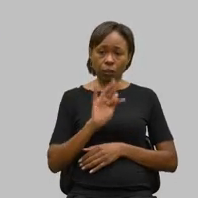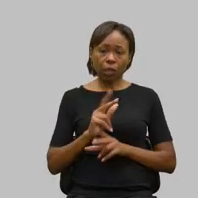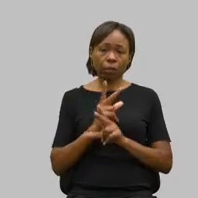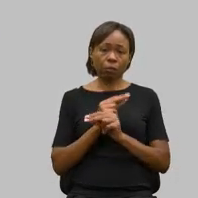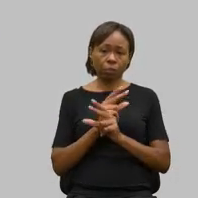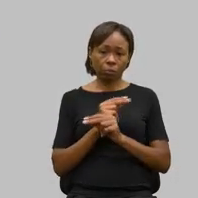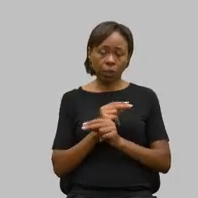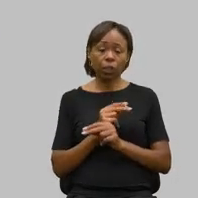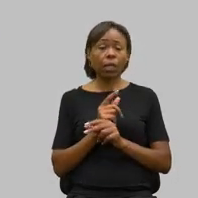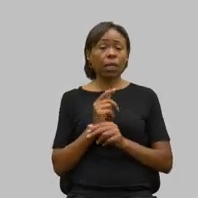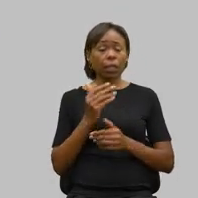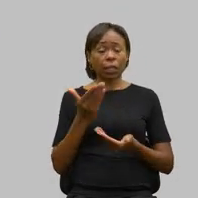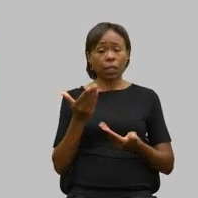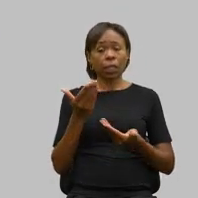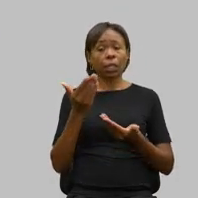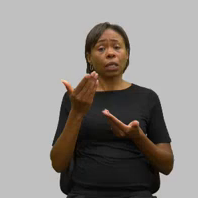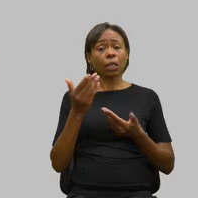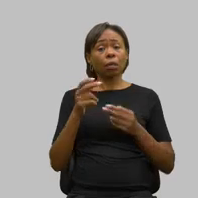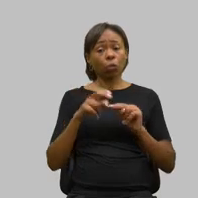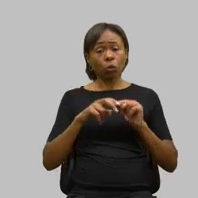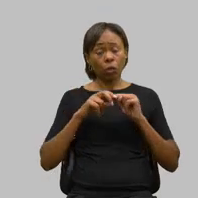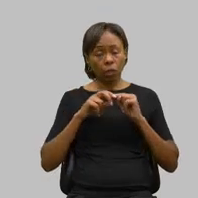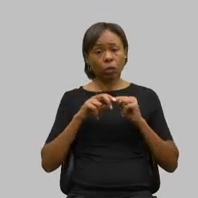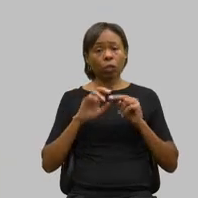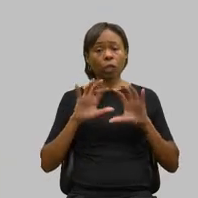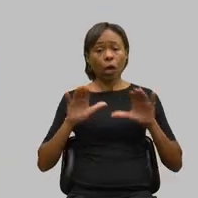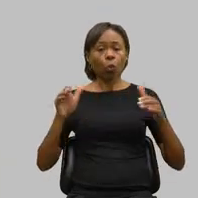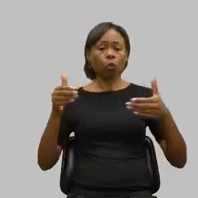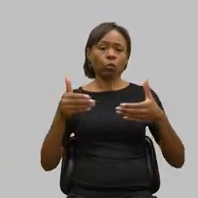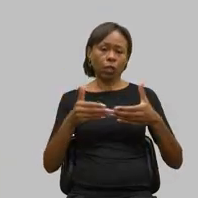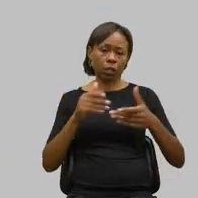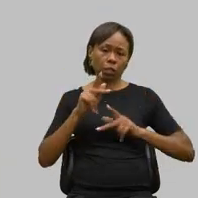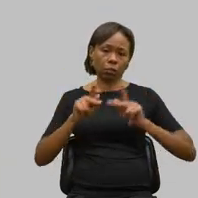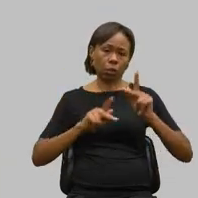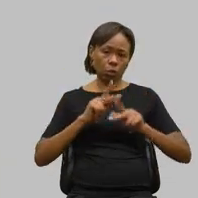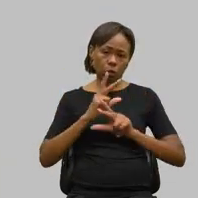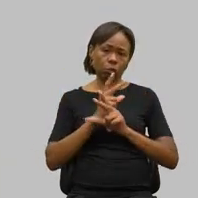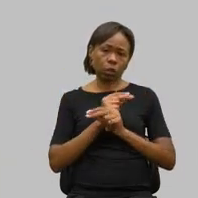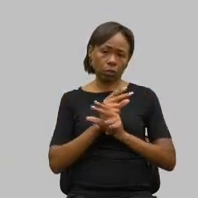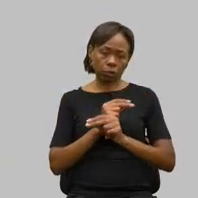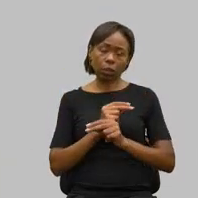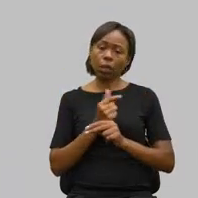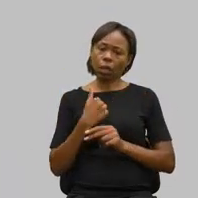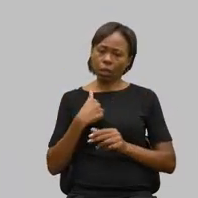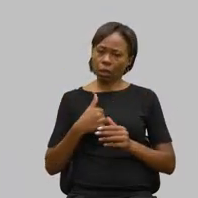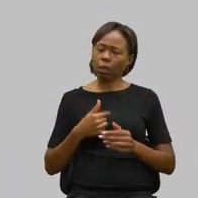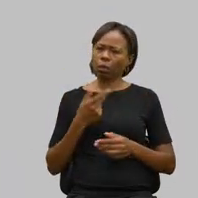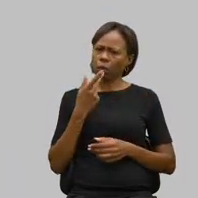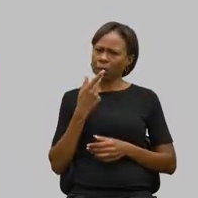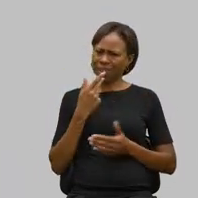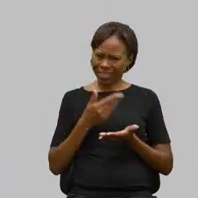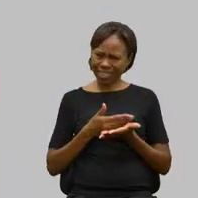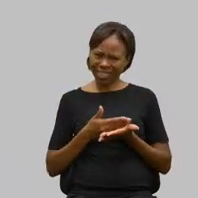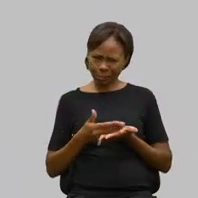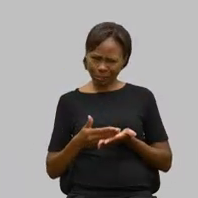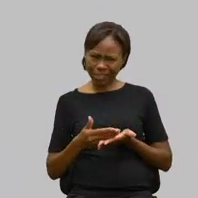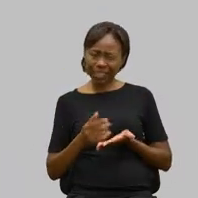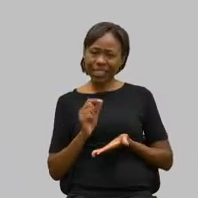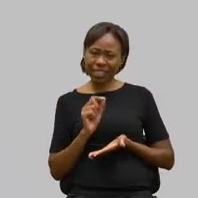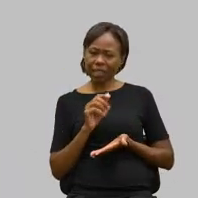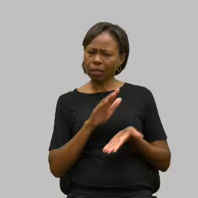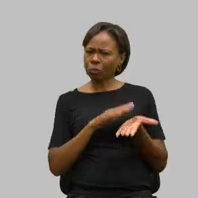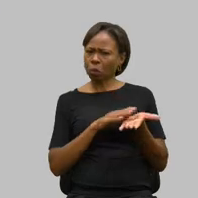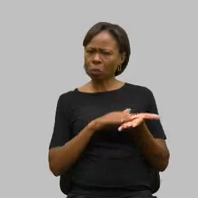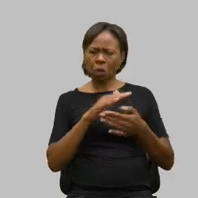e graças também à comunidade de Pato de Minas. Então, quando eu falo aqui no início que eu dispenso qualquer elogio ao senhor,